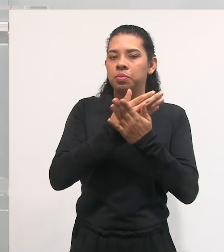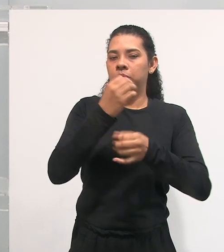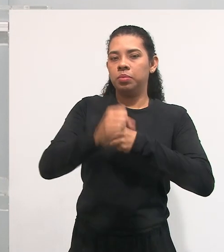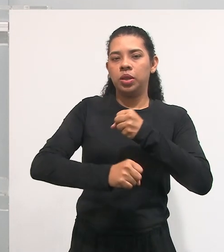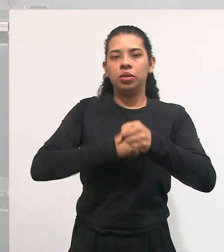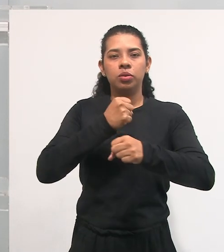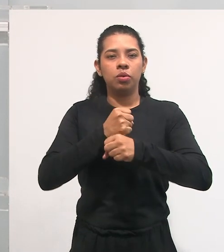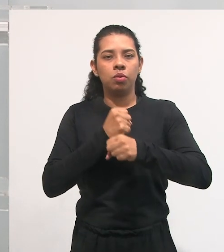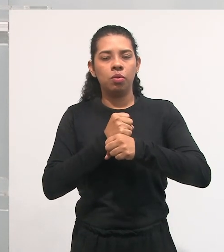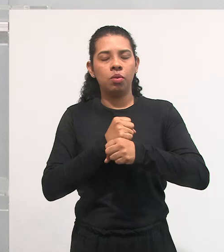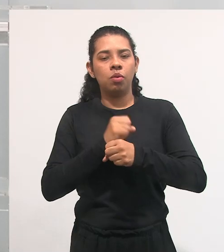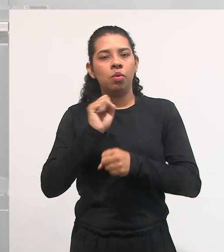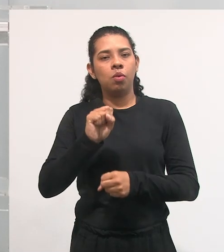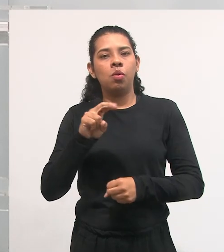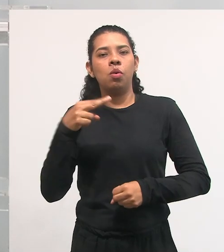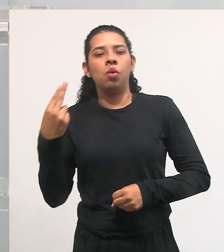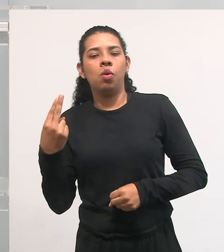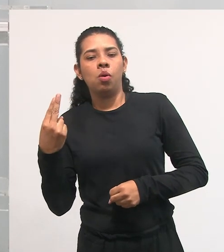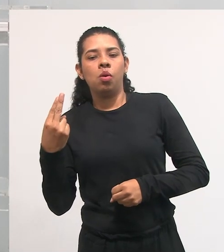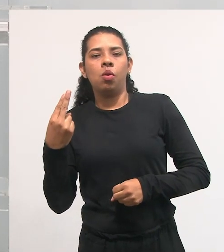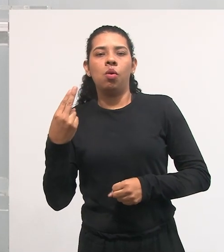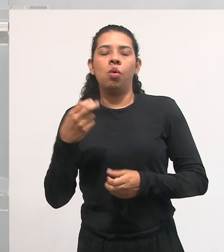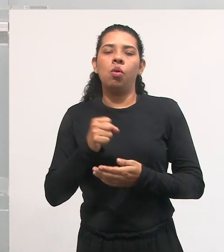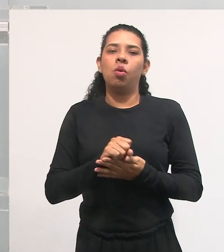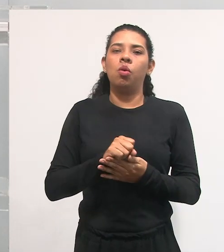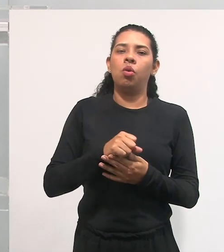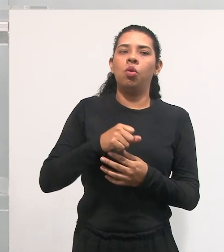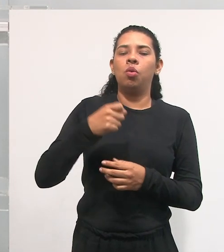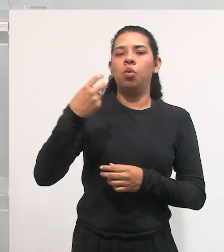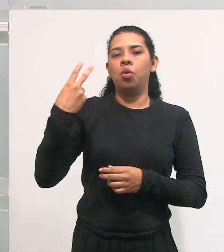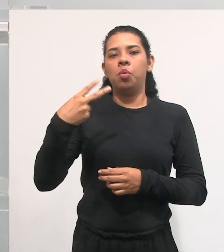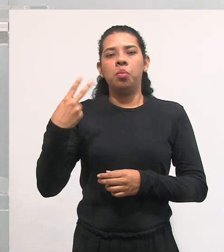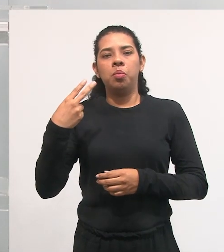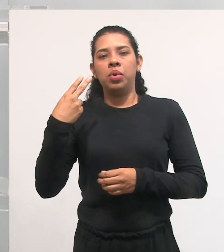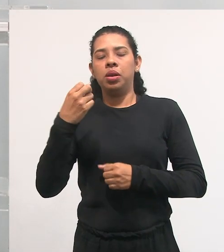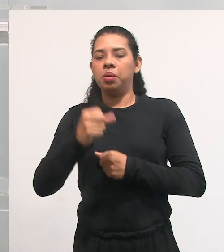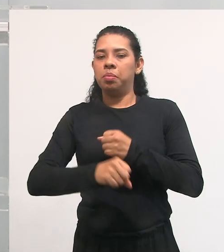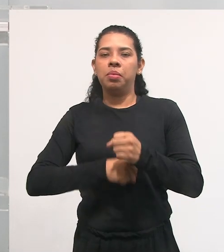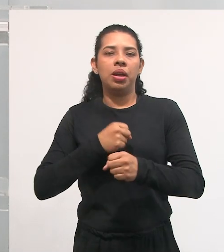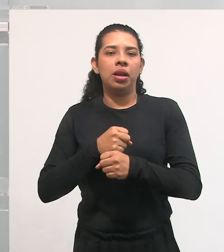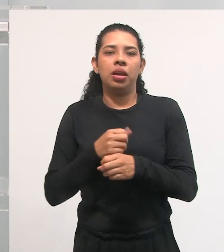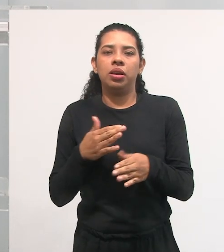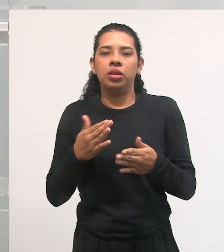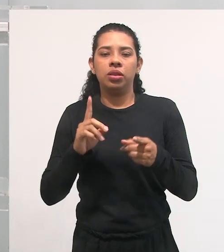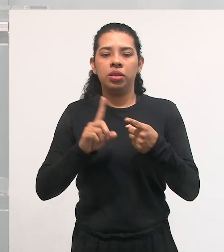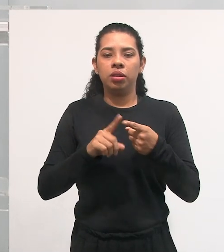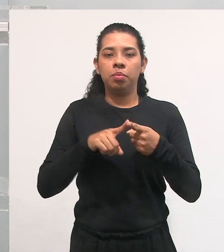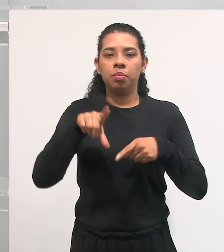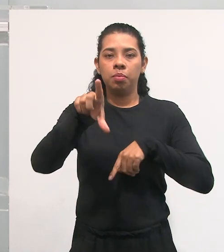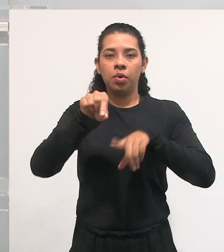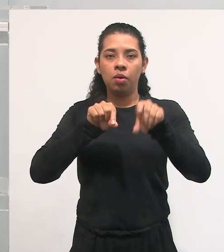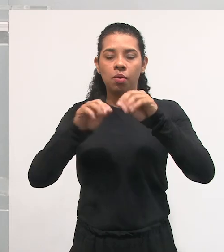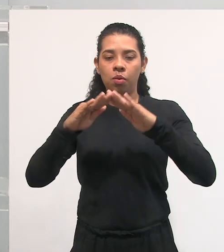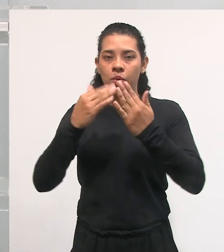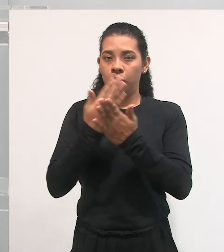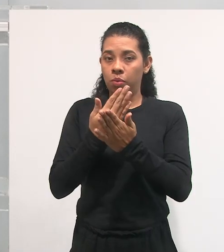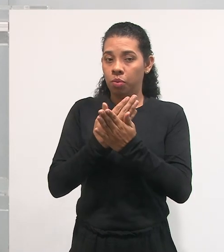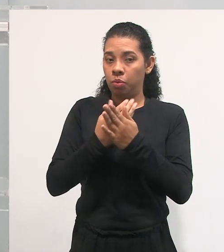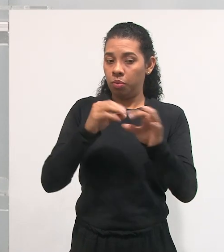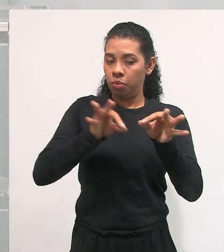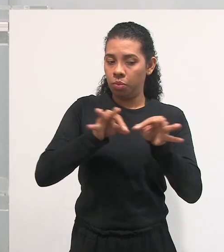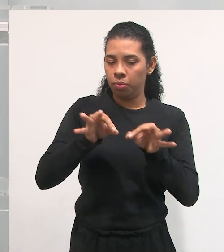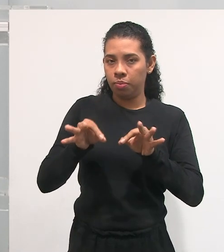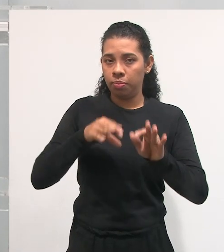como bimestre ou por semestre. Então, depende da forma de organização do